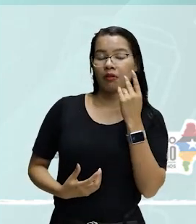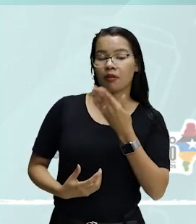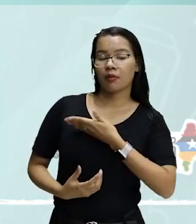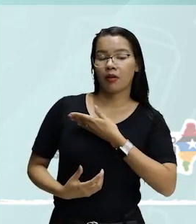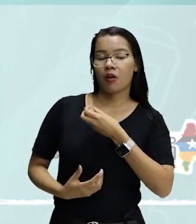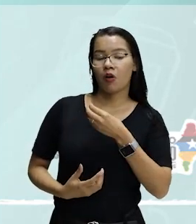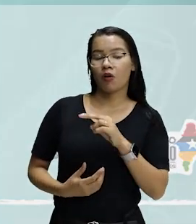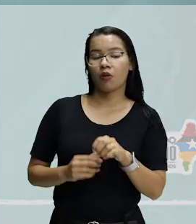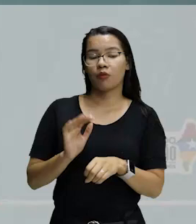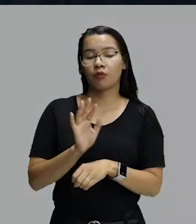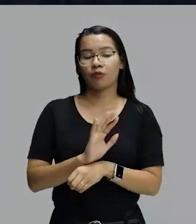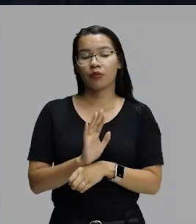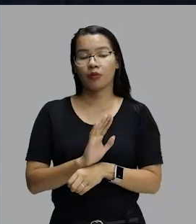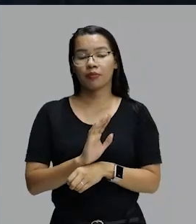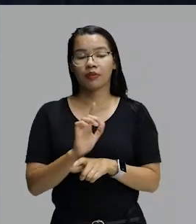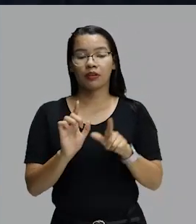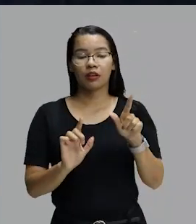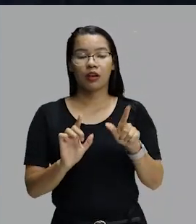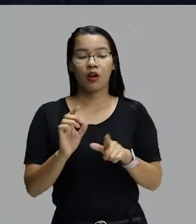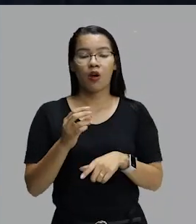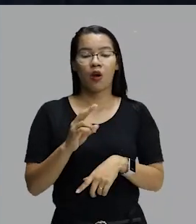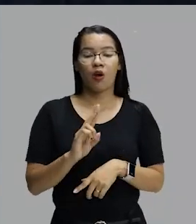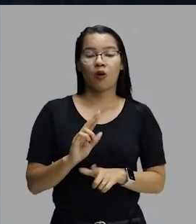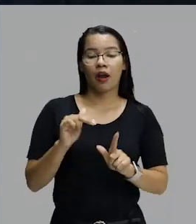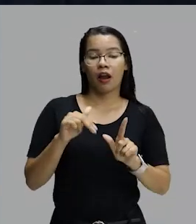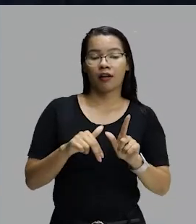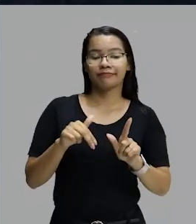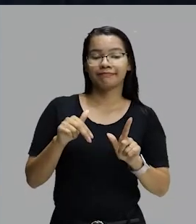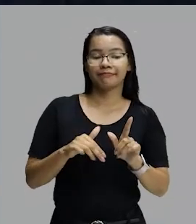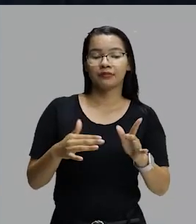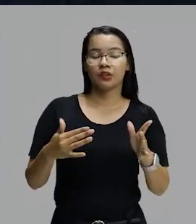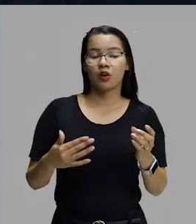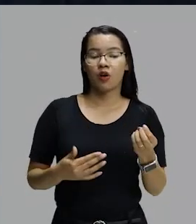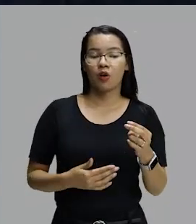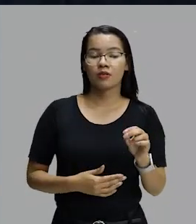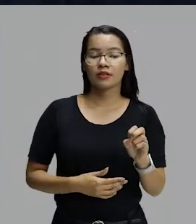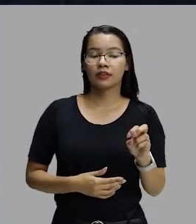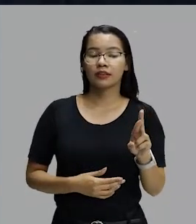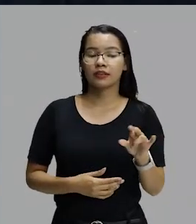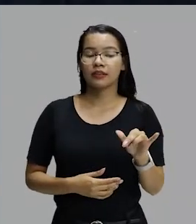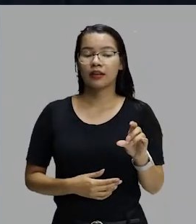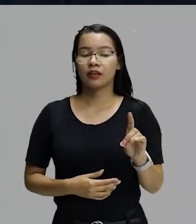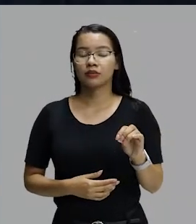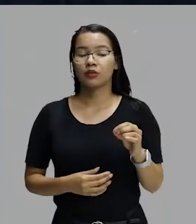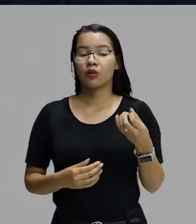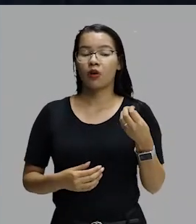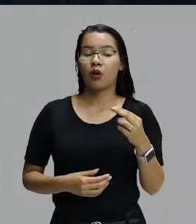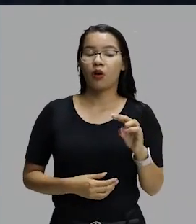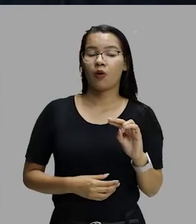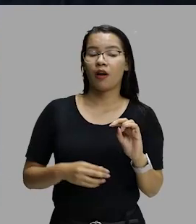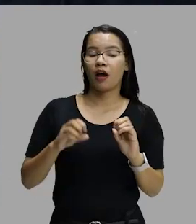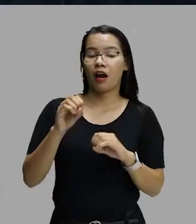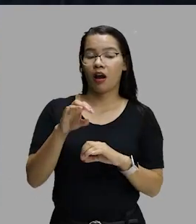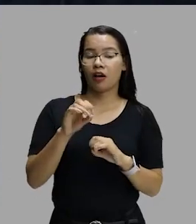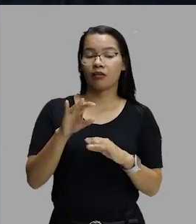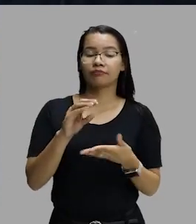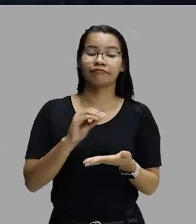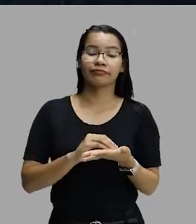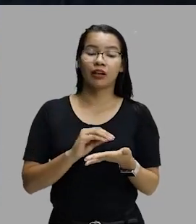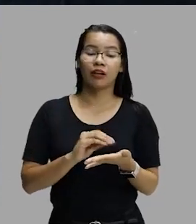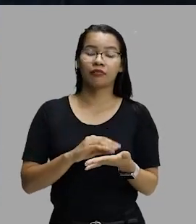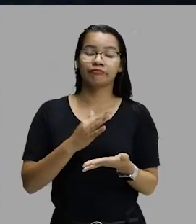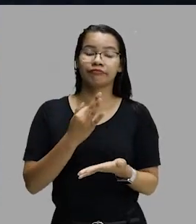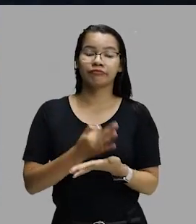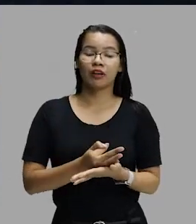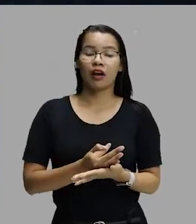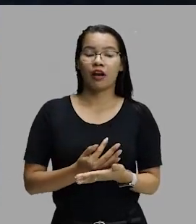o capítulo da novela ou do seriado, a aula que não estivemos, um livro que lemos e queremos indicar. Resumo do